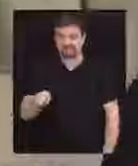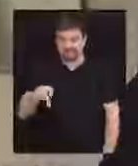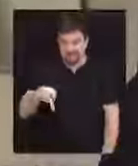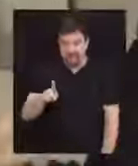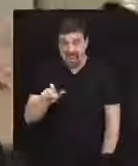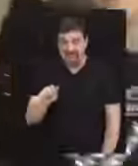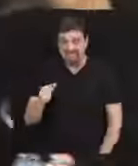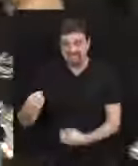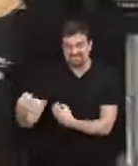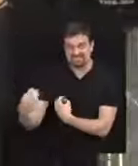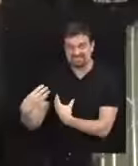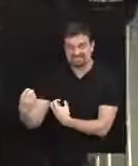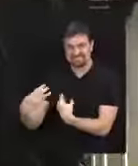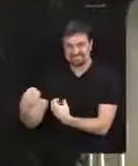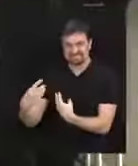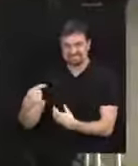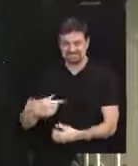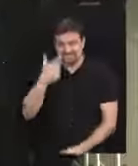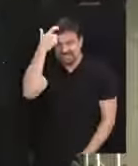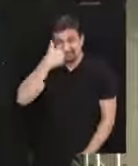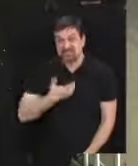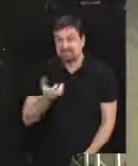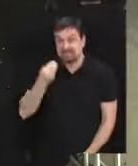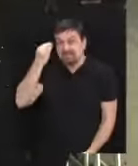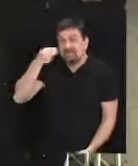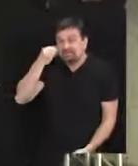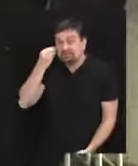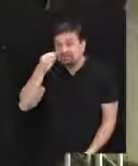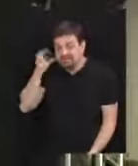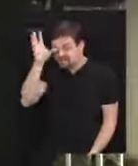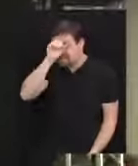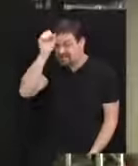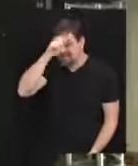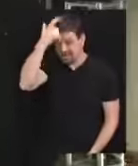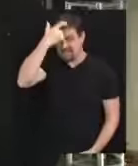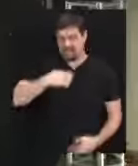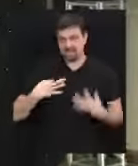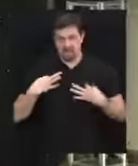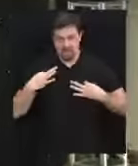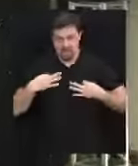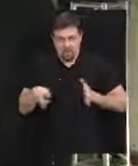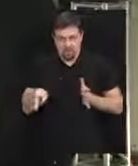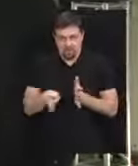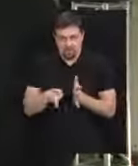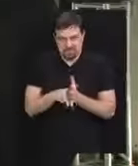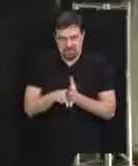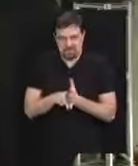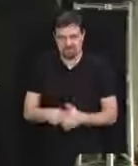E é isso que a Kátia vai ensinar pra gente agora. E vai tentar me ensinar também. Como vocês viram, eu já tô toda aqui